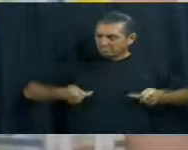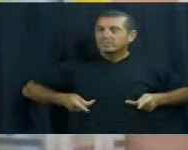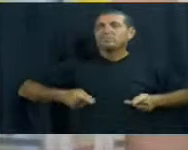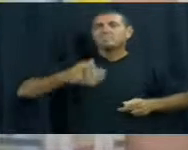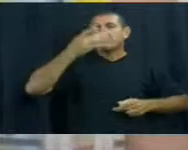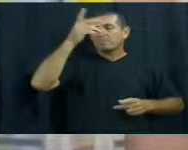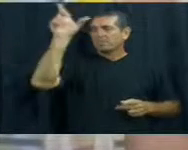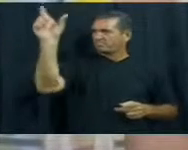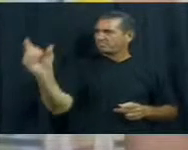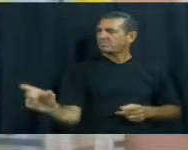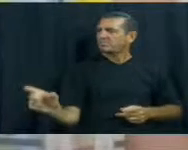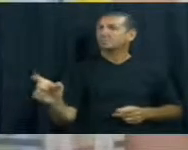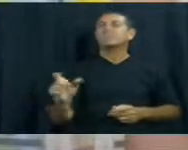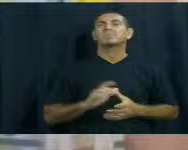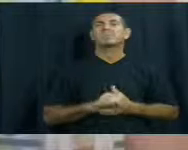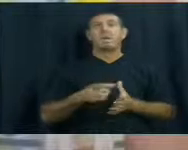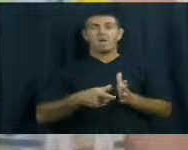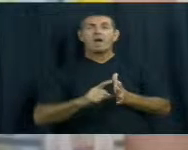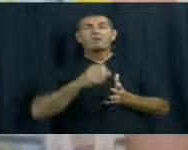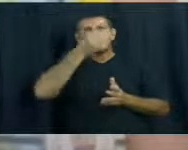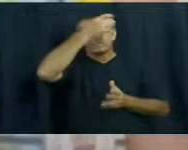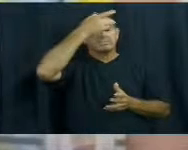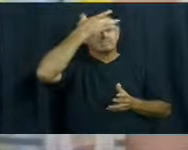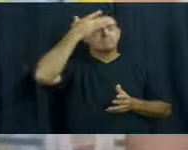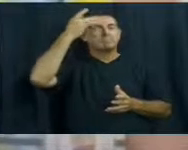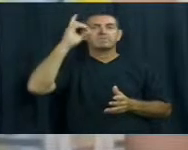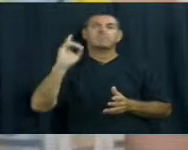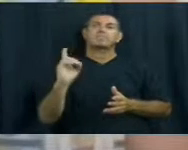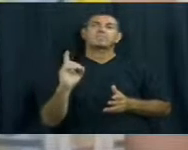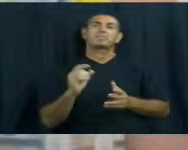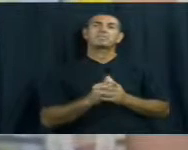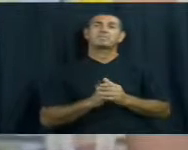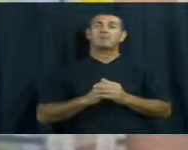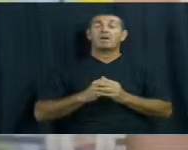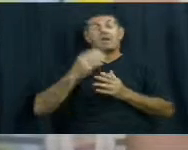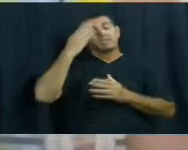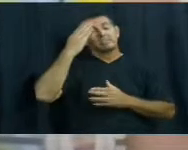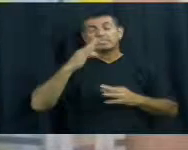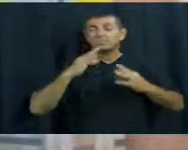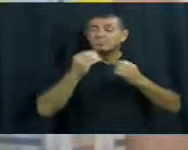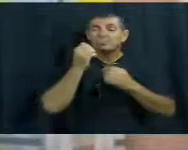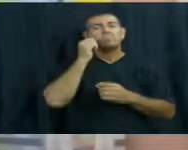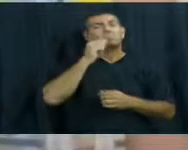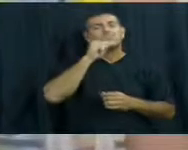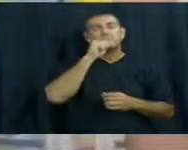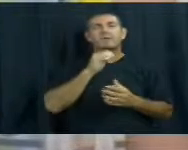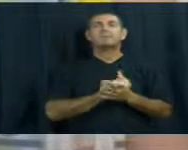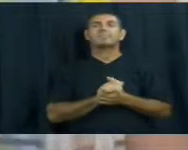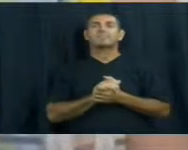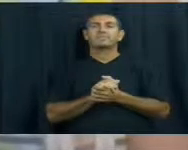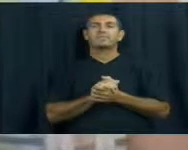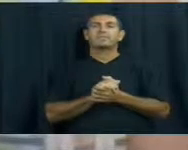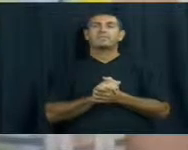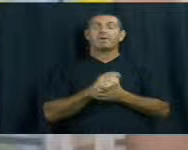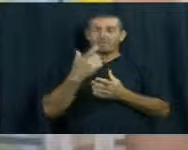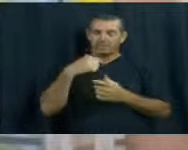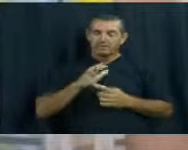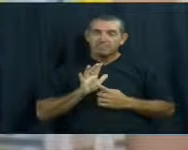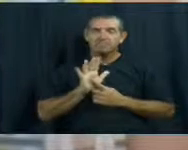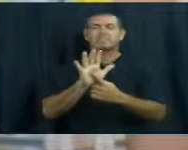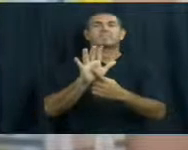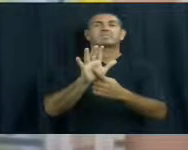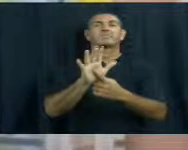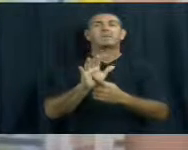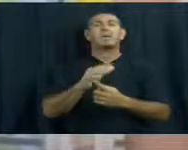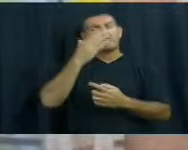né? Então, nós agradecemos em nome de todas as mães, eu aqui represento todas elas, e acredito